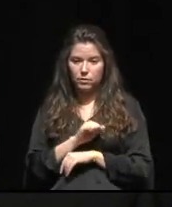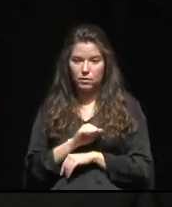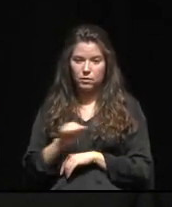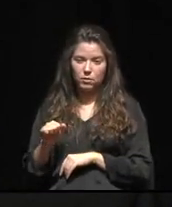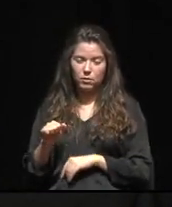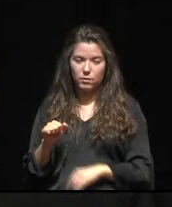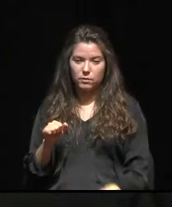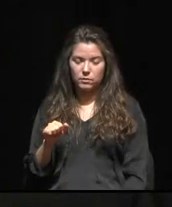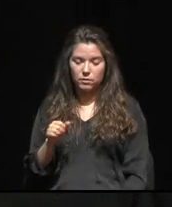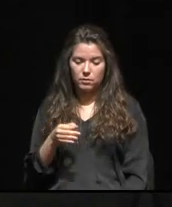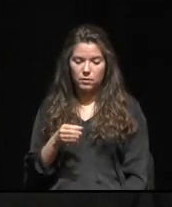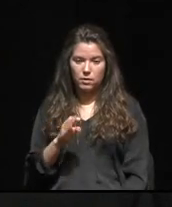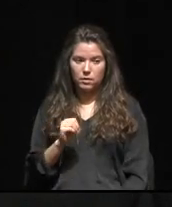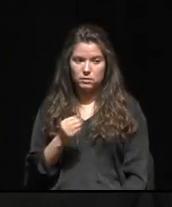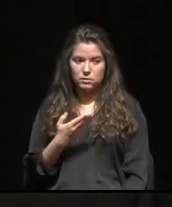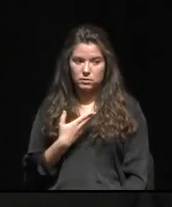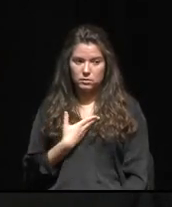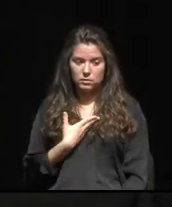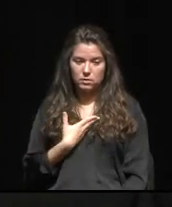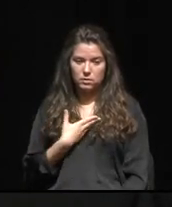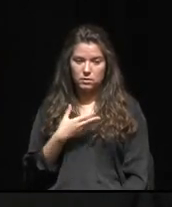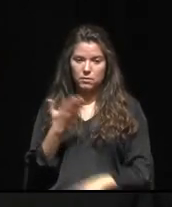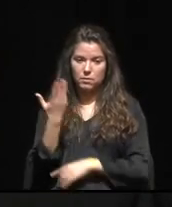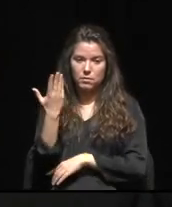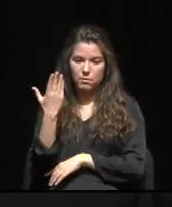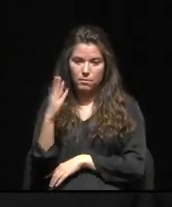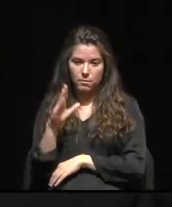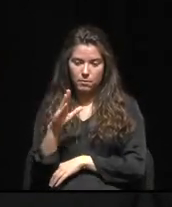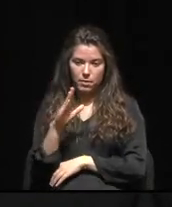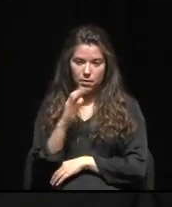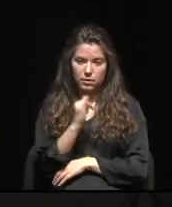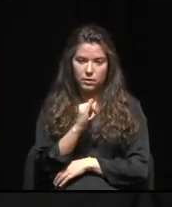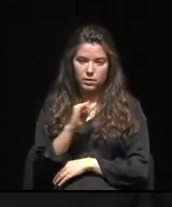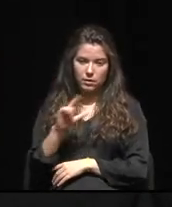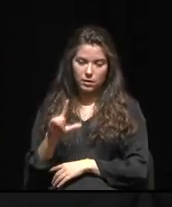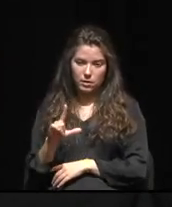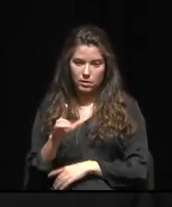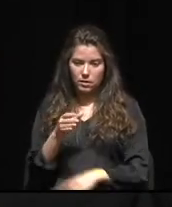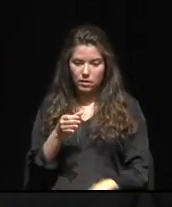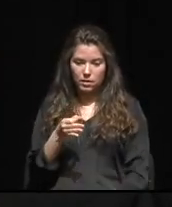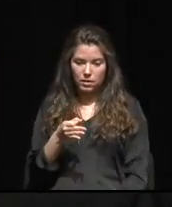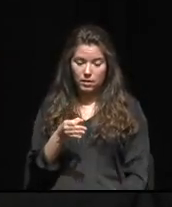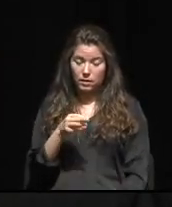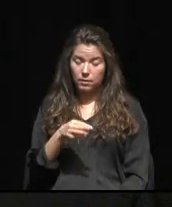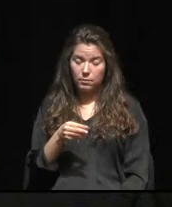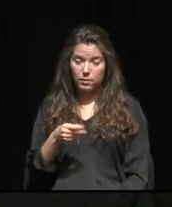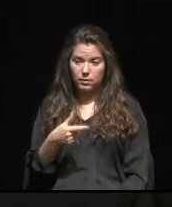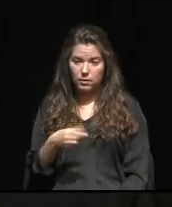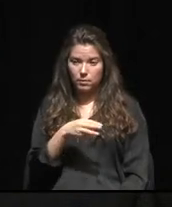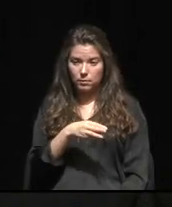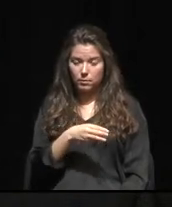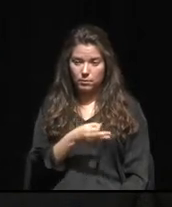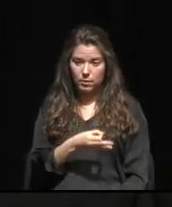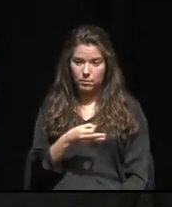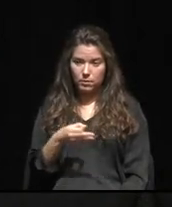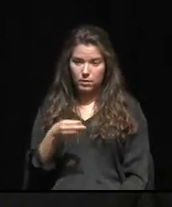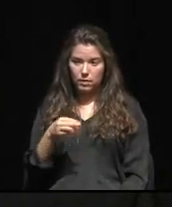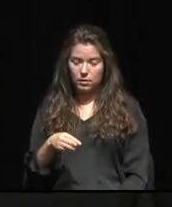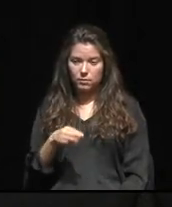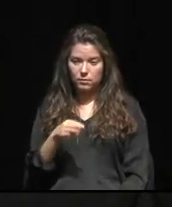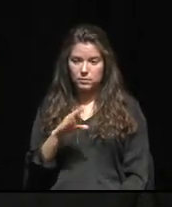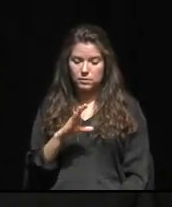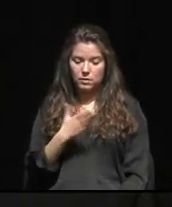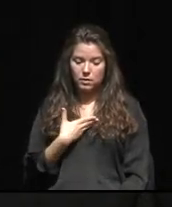contra PSD Pan iniciativa Liberal mpt PPM CDs